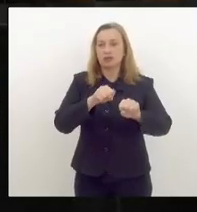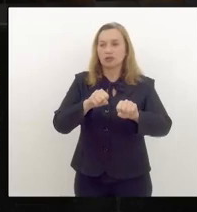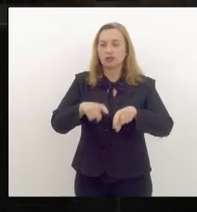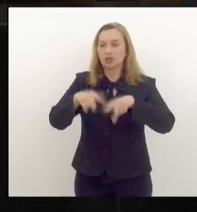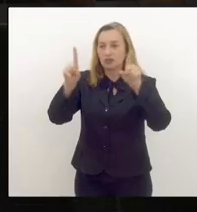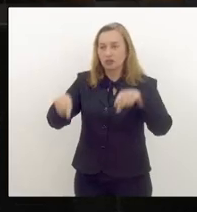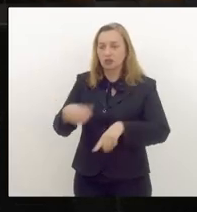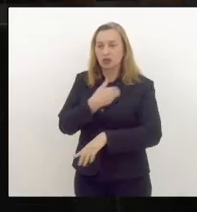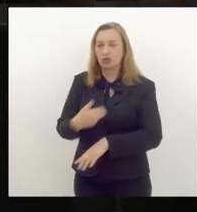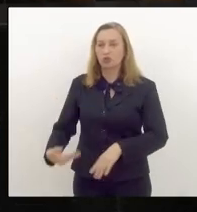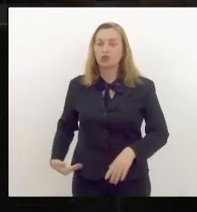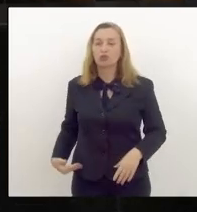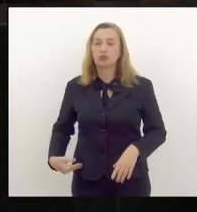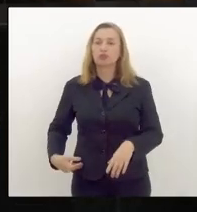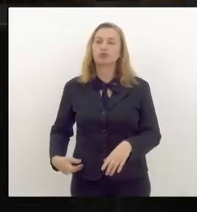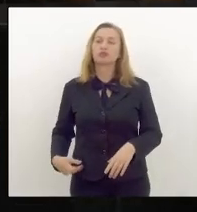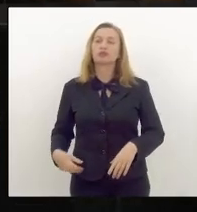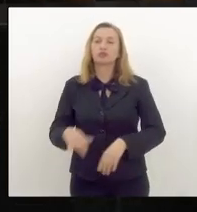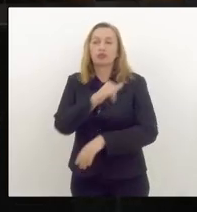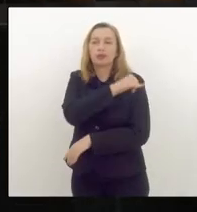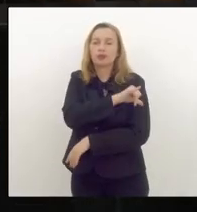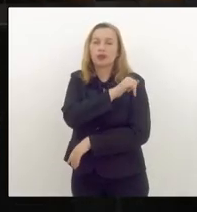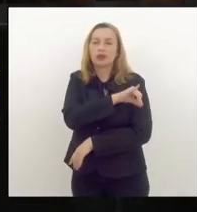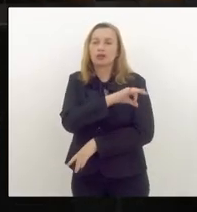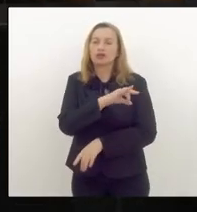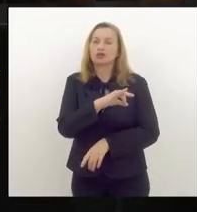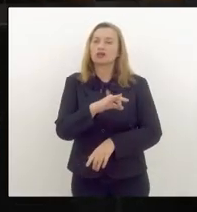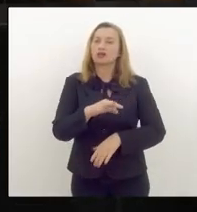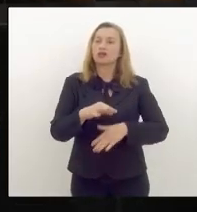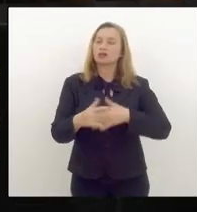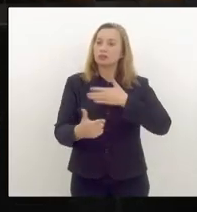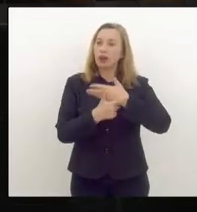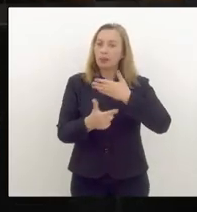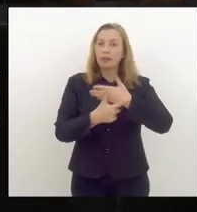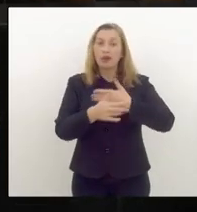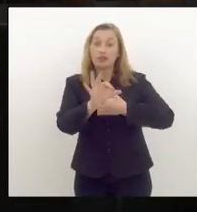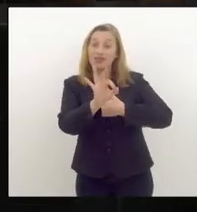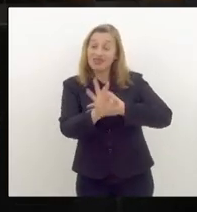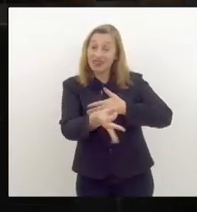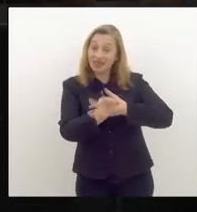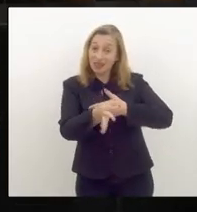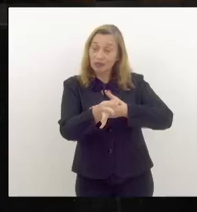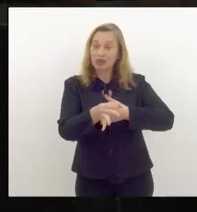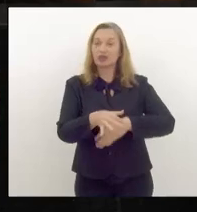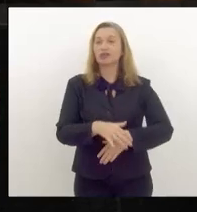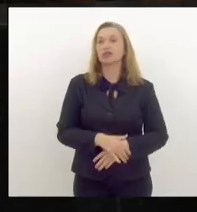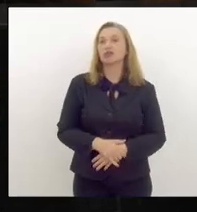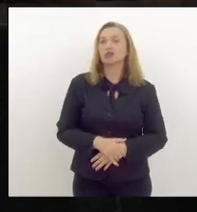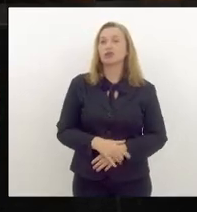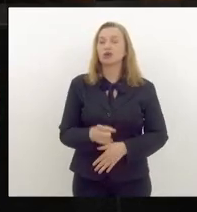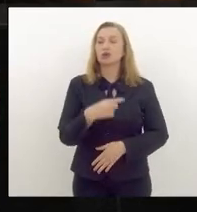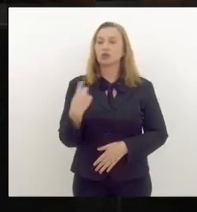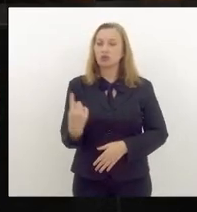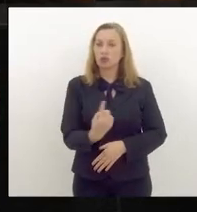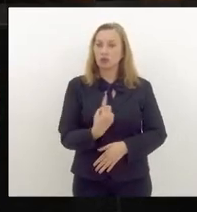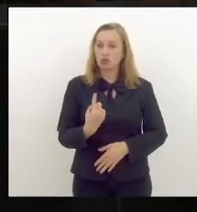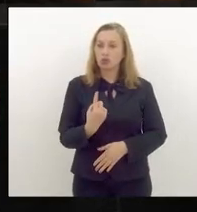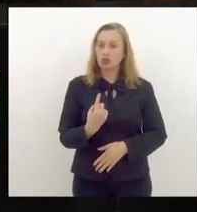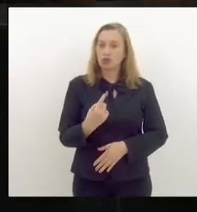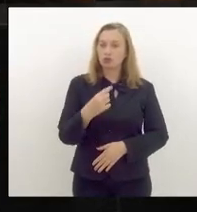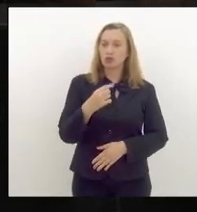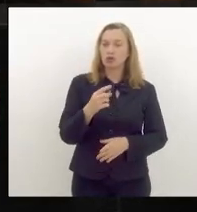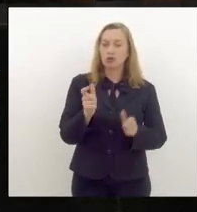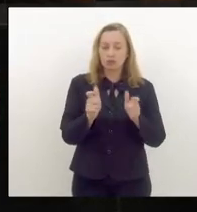o que tem a finalidade evidentemente descer como fosse o nosso Mini